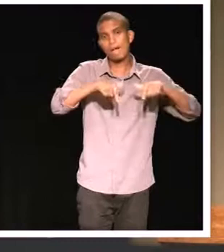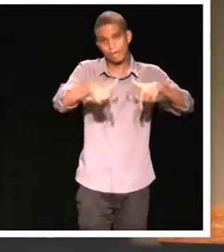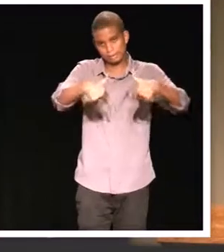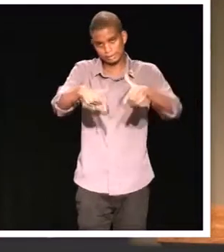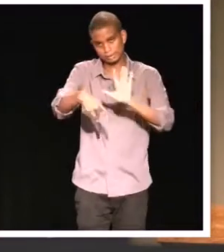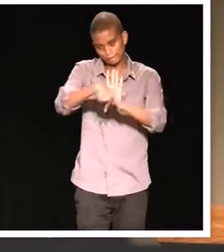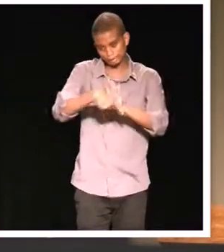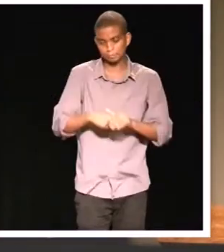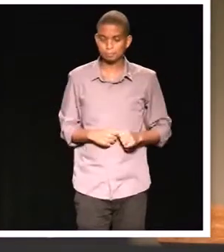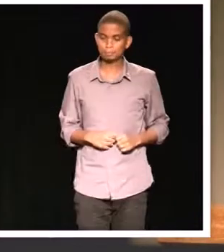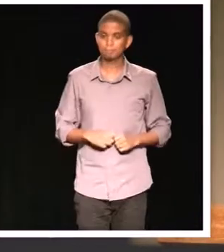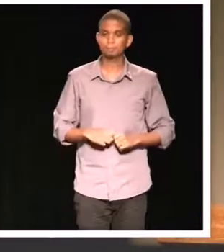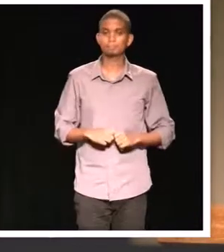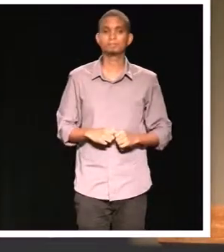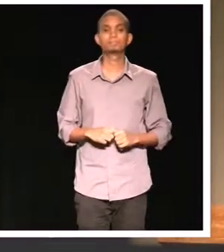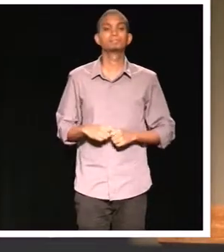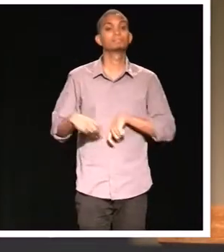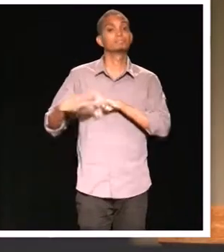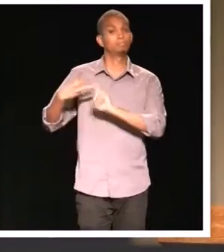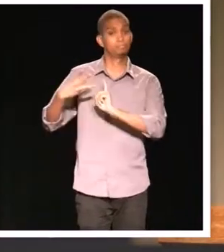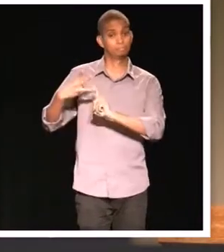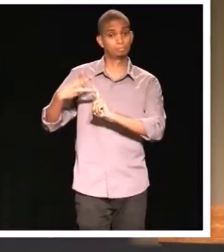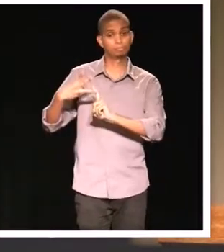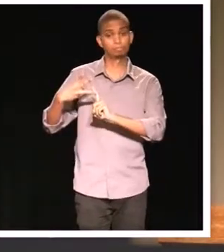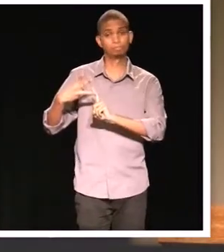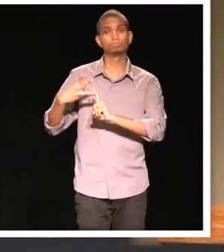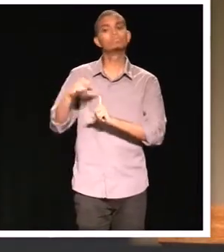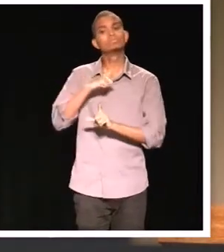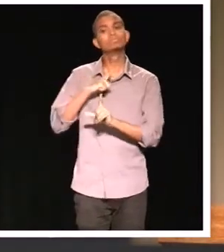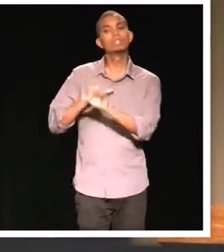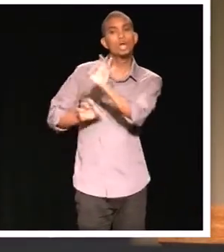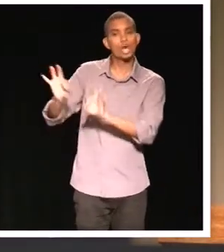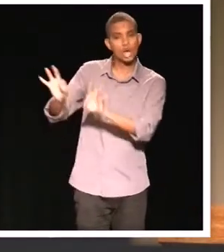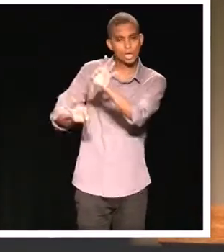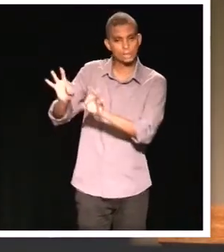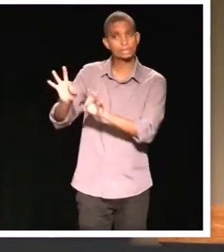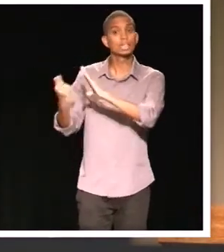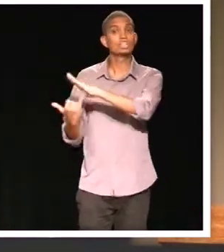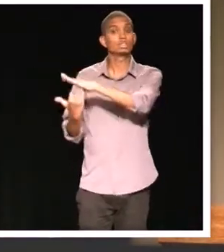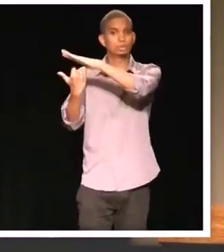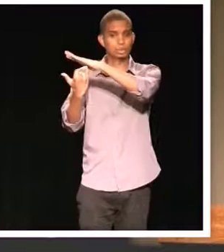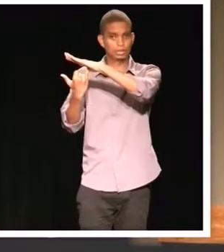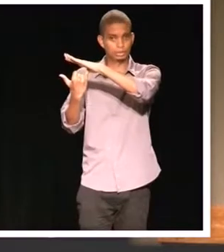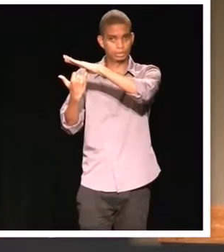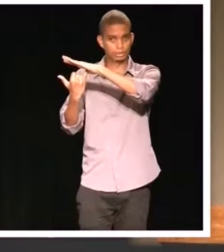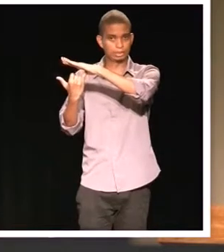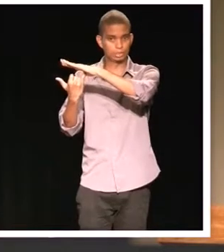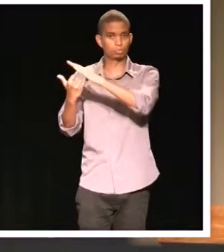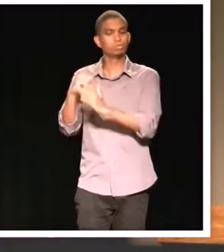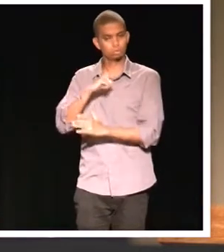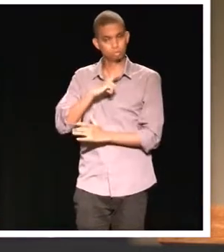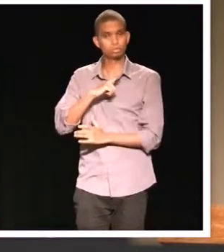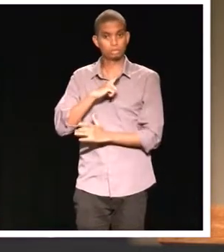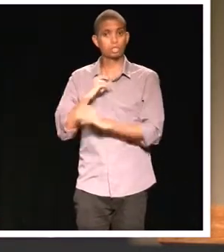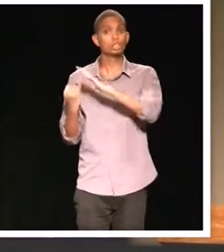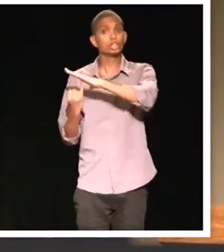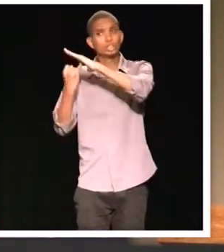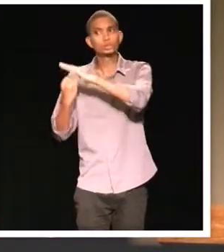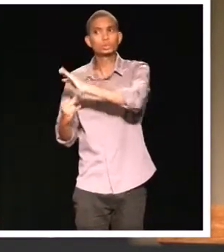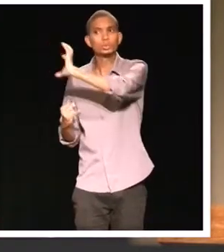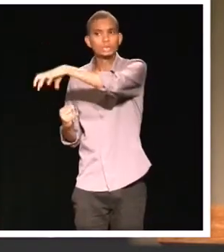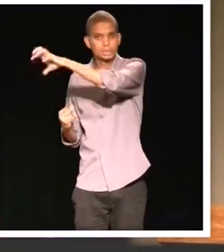assim. E depois, a organização institucional e os orçamentos, a existência de